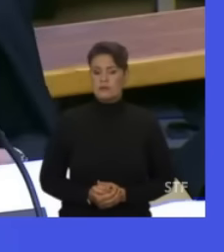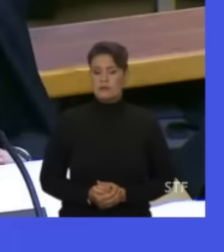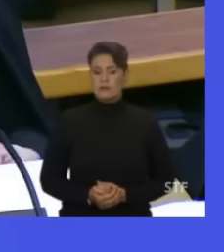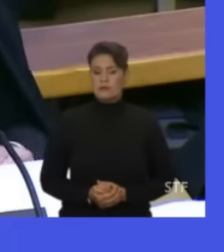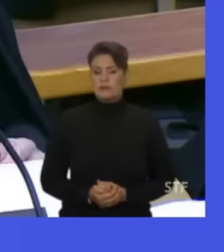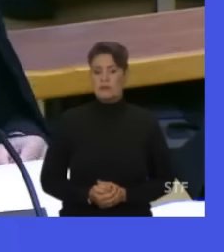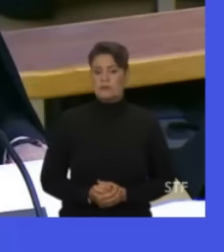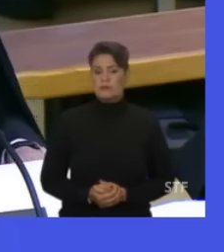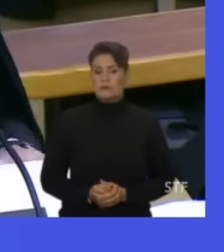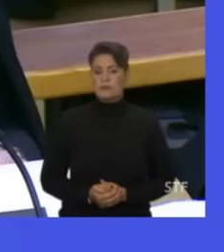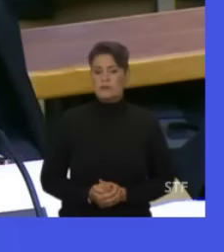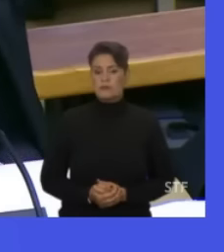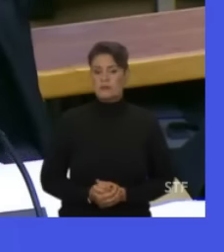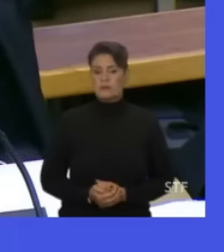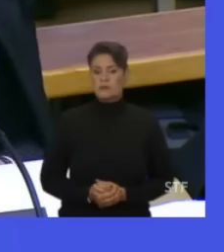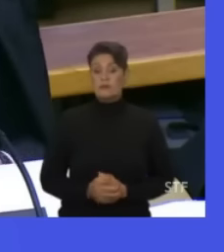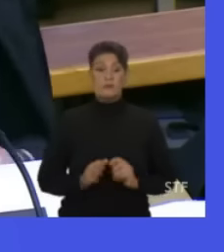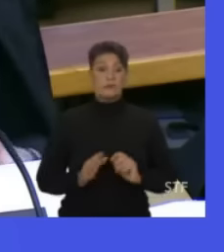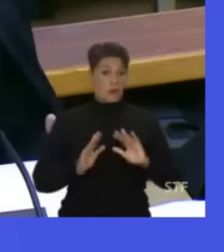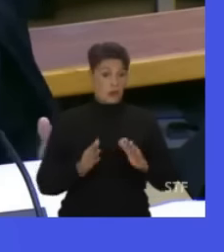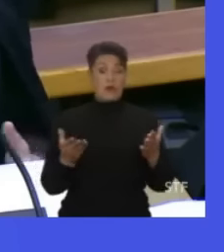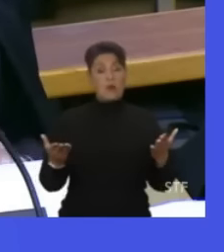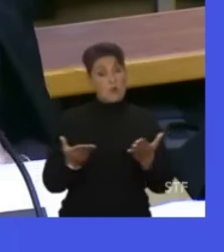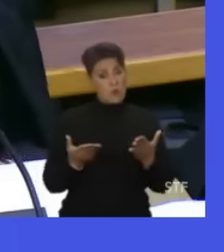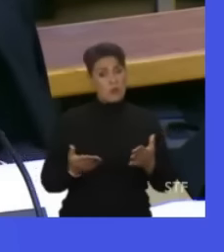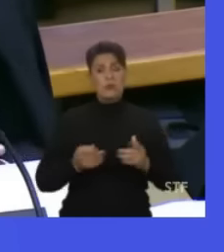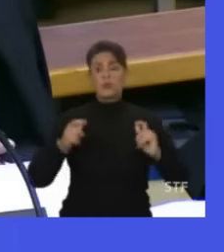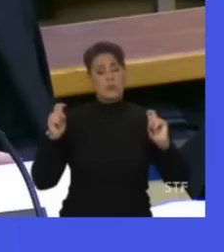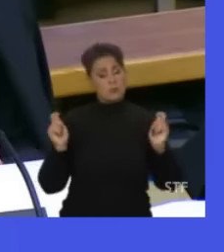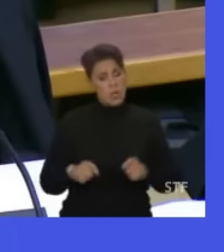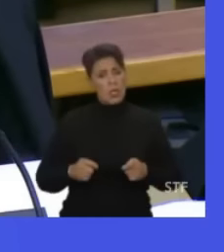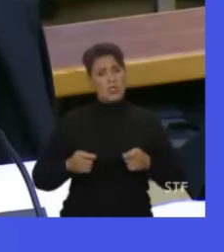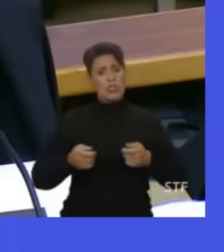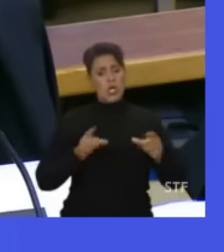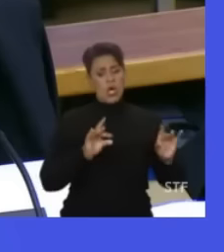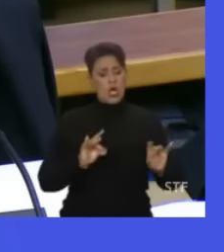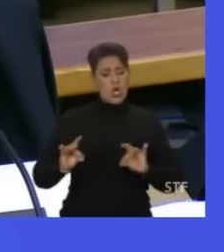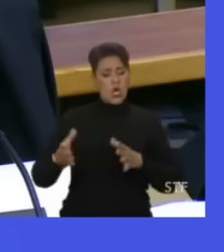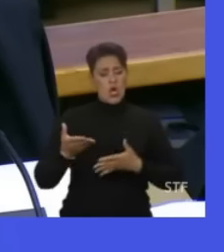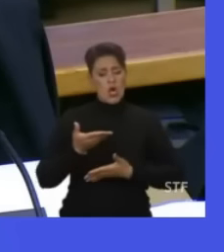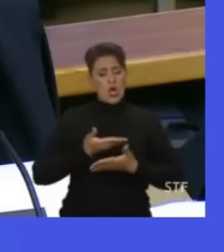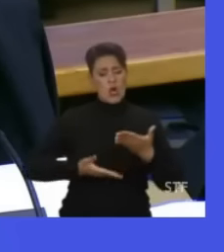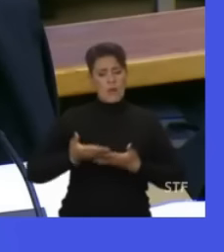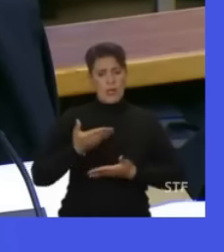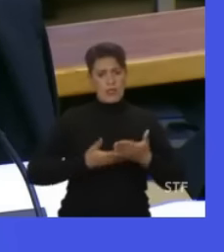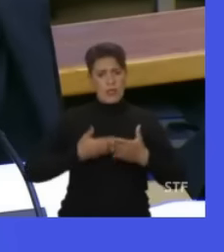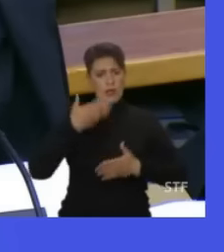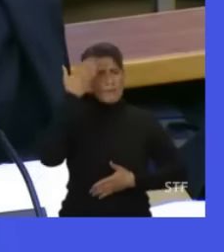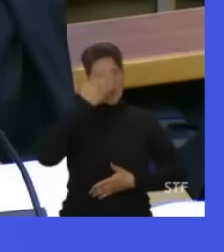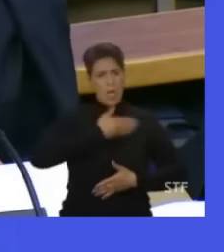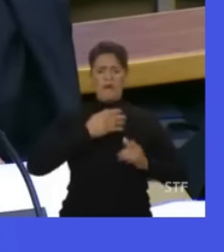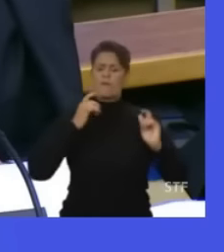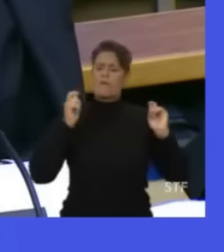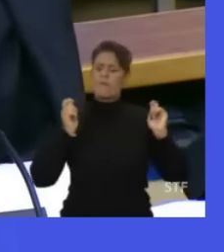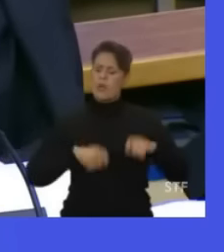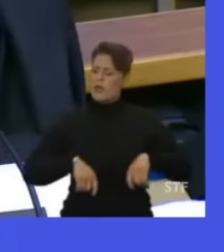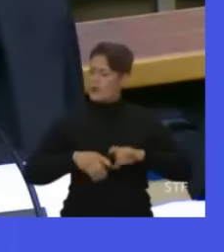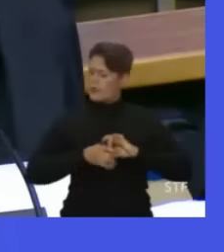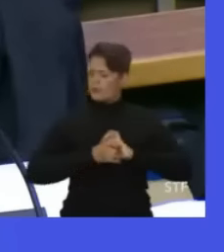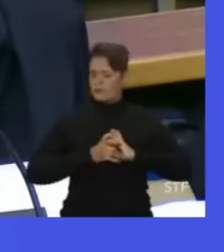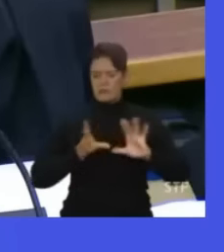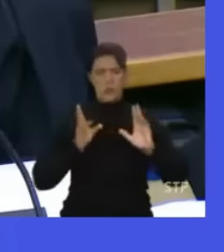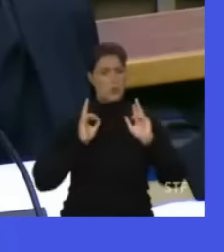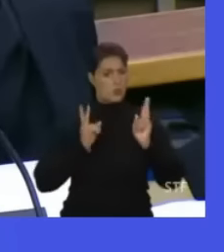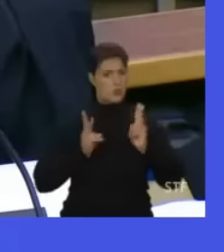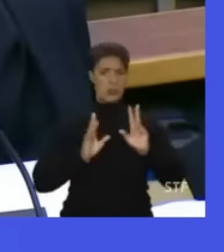possível esse compartilhamento de provas que é o meio admitido pelo Supremo Tribunal Federal hoje sim eu